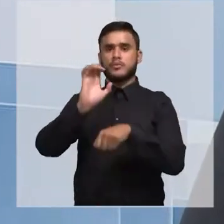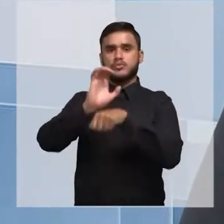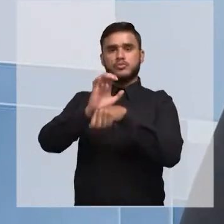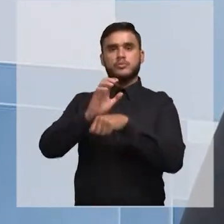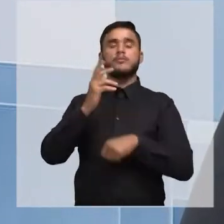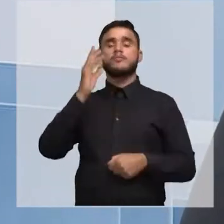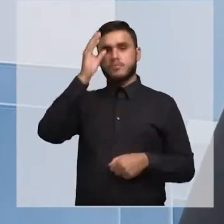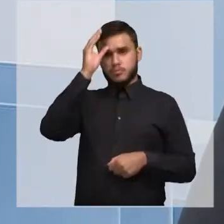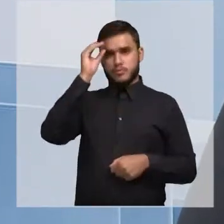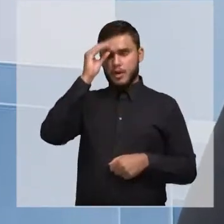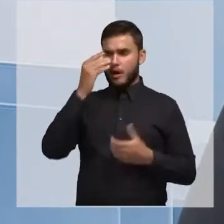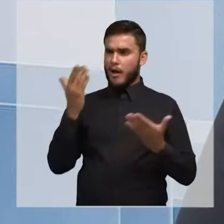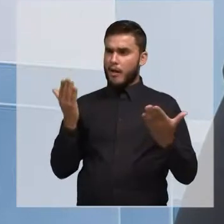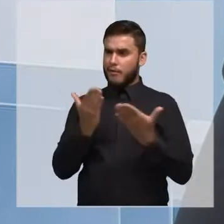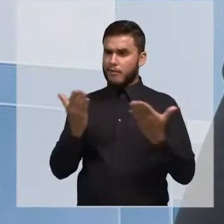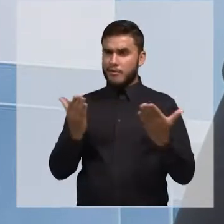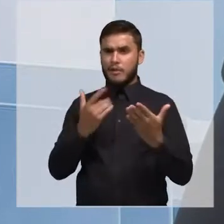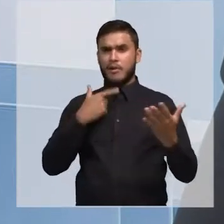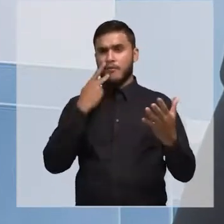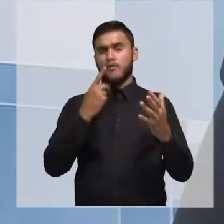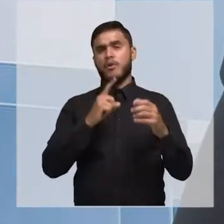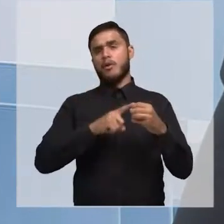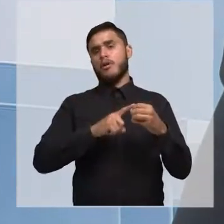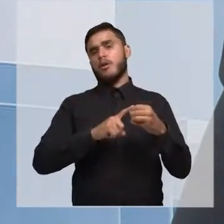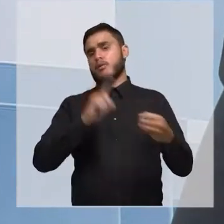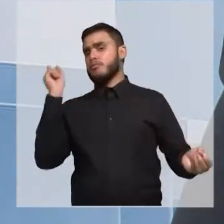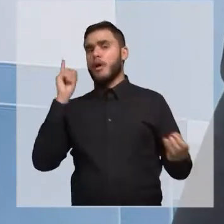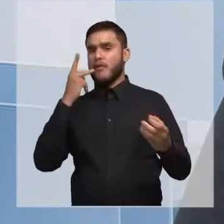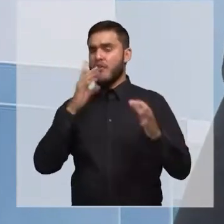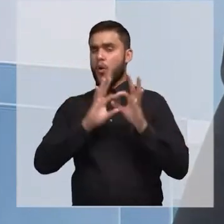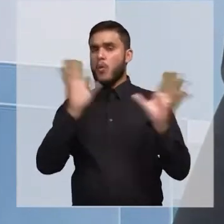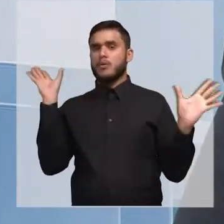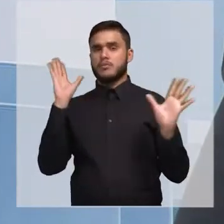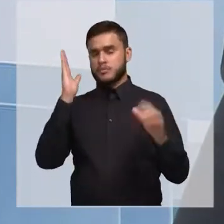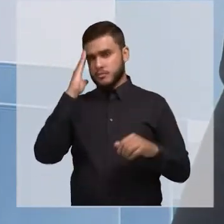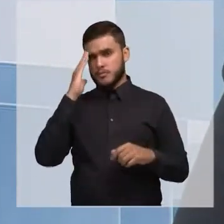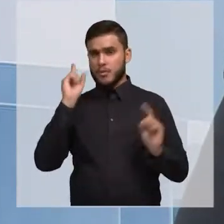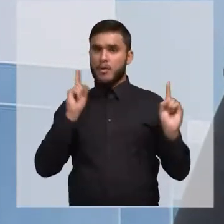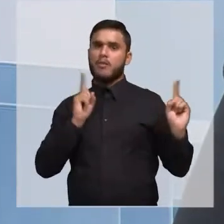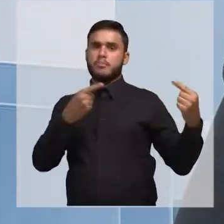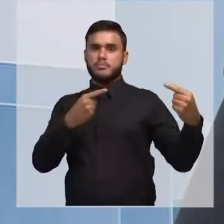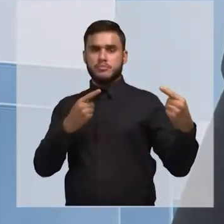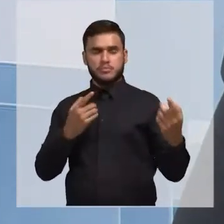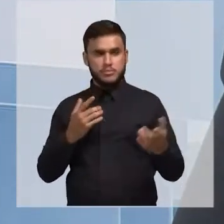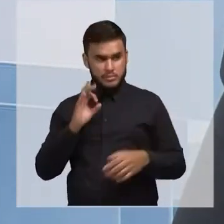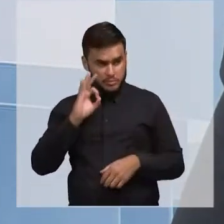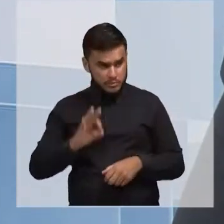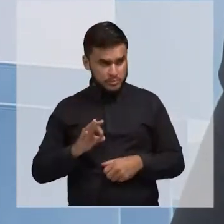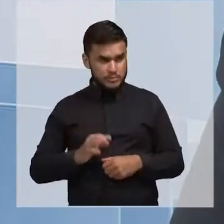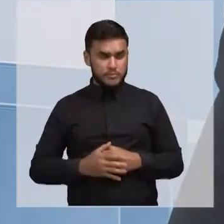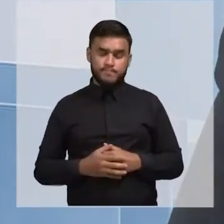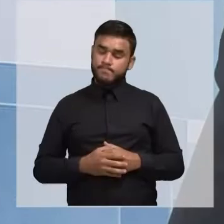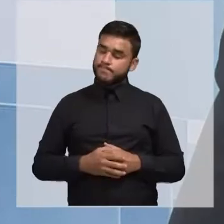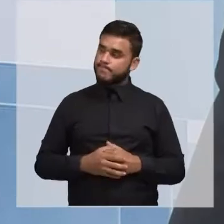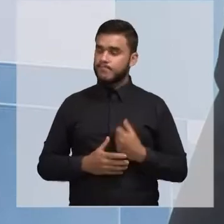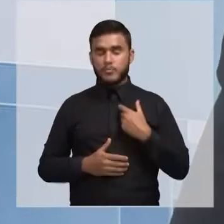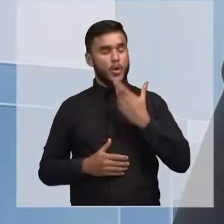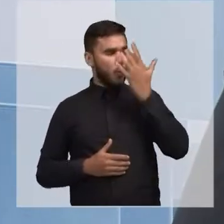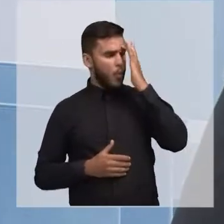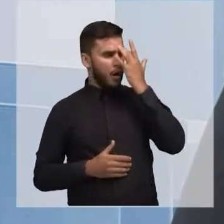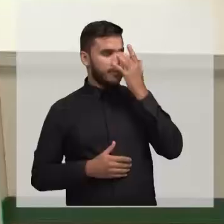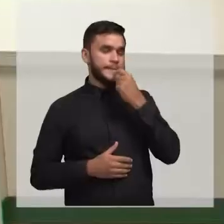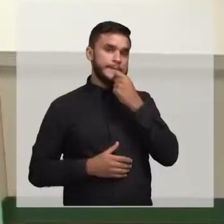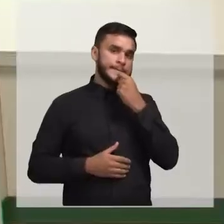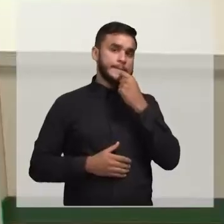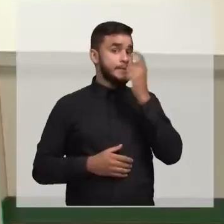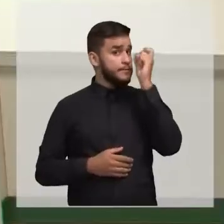outra, por questões de querer política, passar a ser adversário. Eu sempre critiquei, você sabe disso. Mas eu acho que não existe espaço para isso.